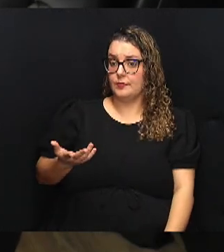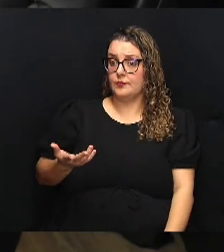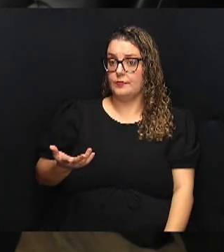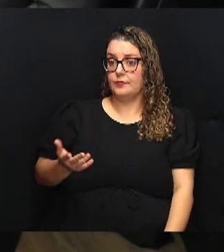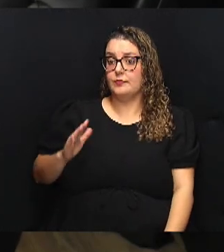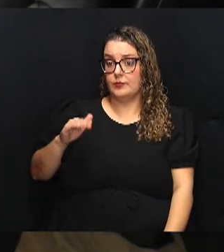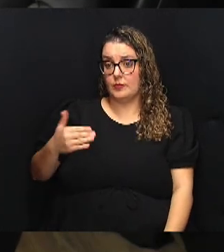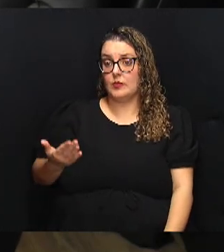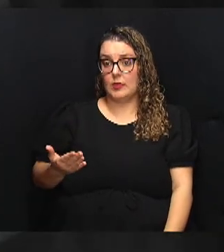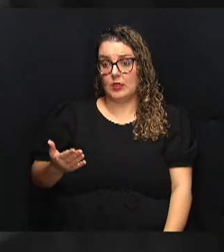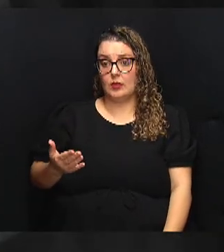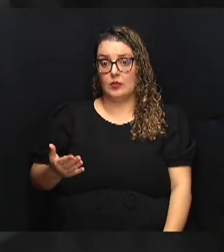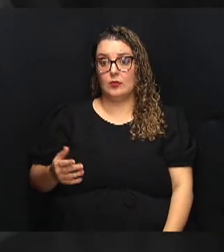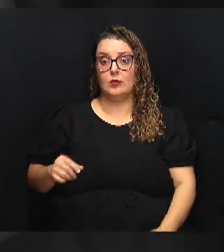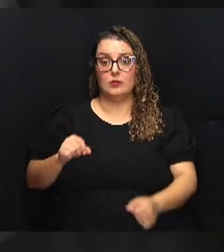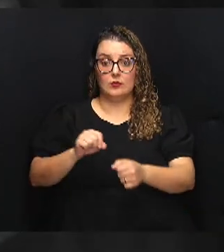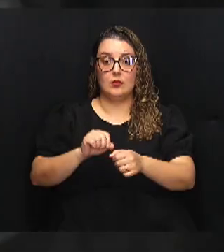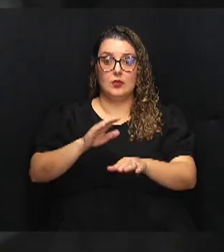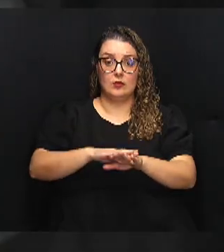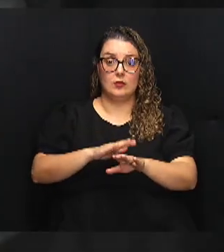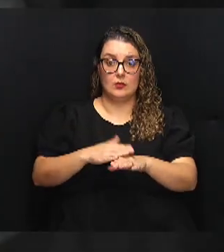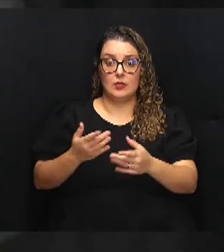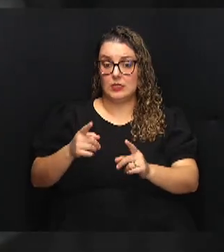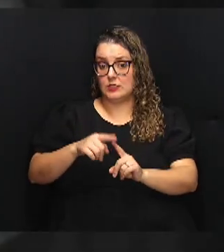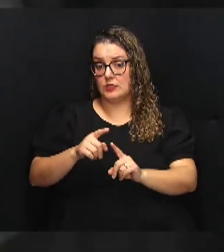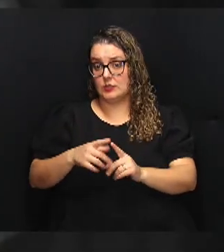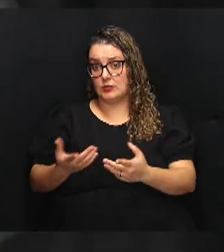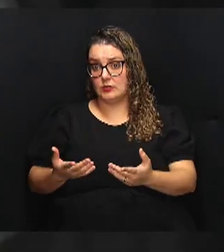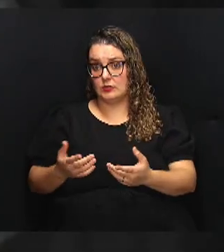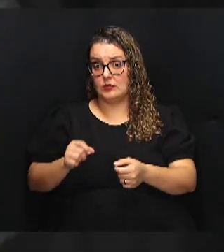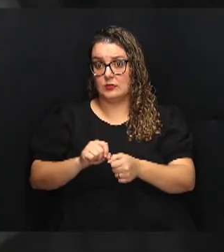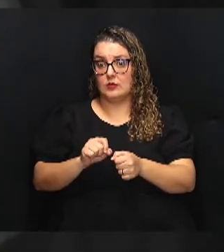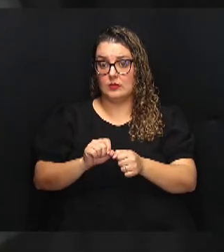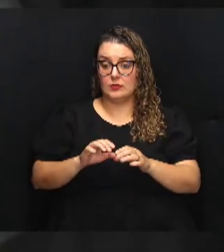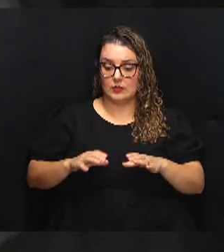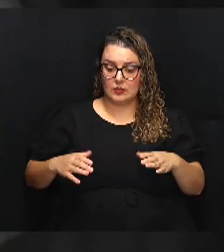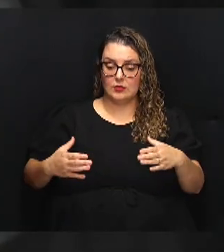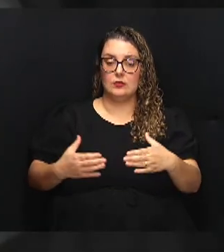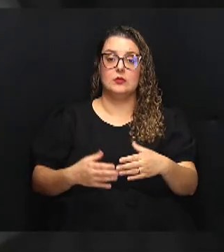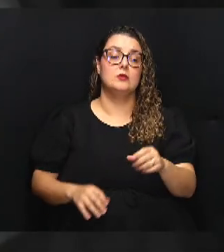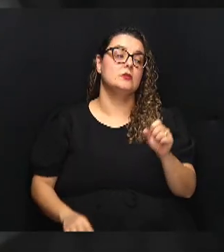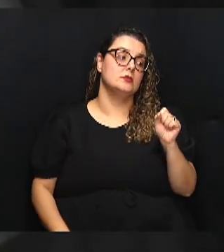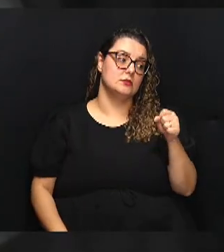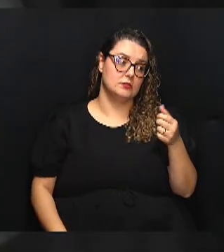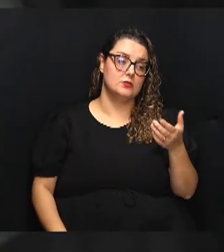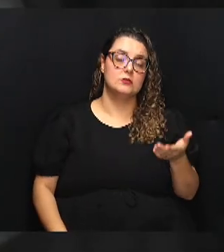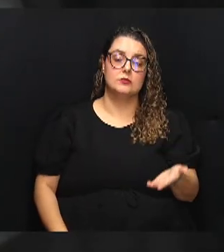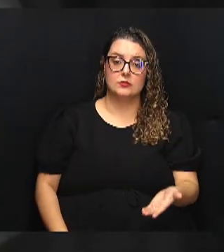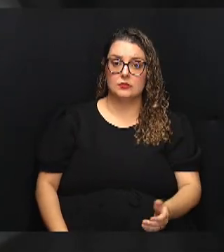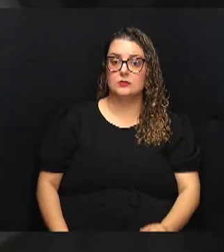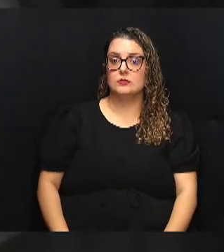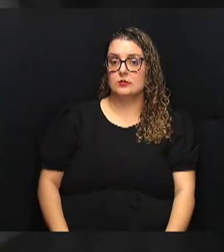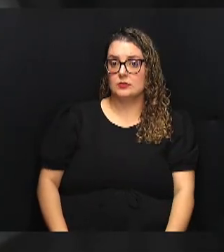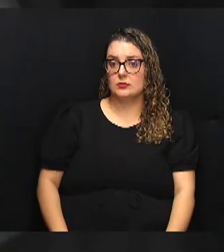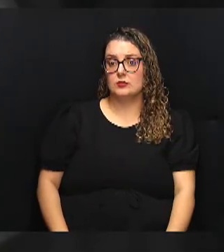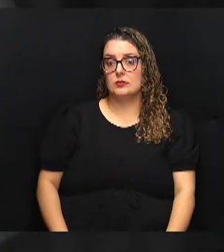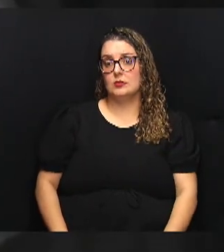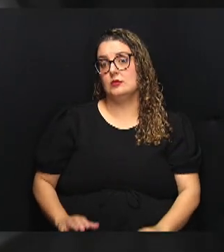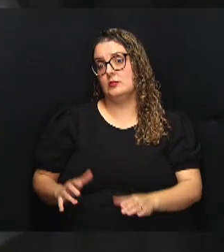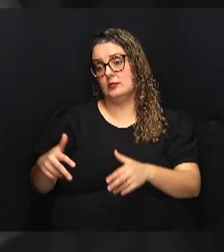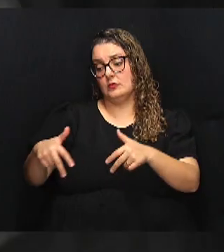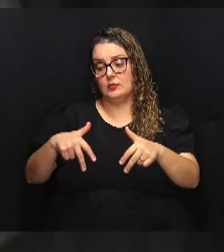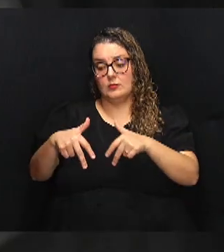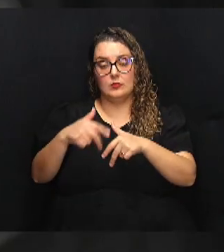quando você realiza esse tipo de atividade, você faz aquela atividade em grupo, né? Em que você pode ter no seu grupo pessoas que